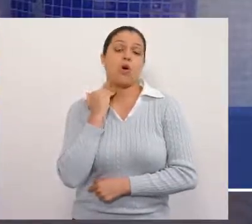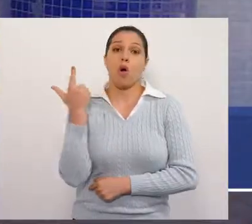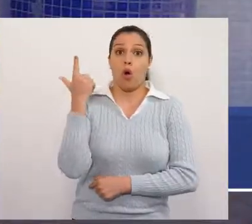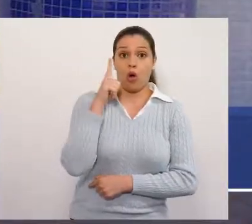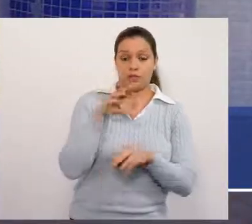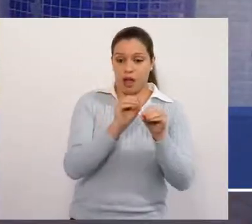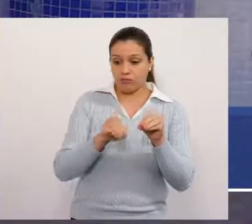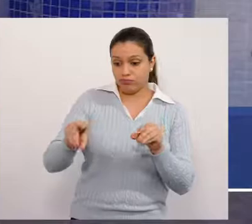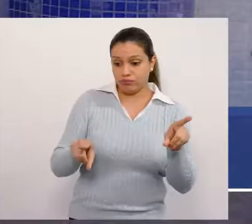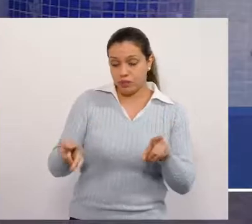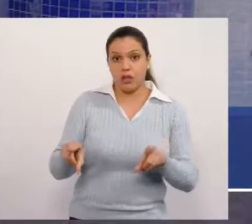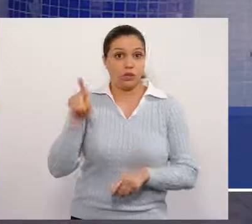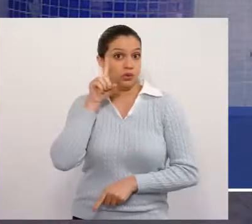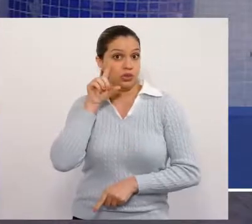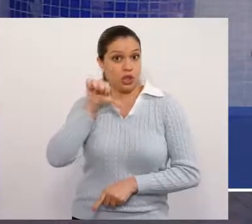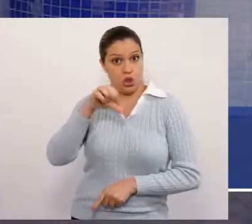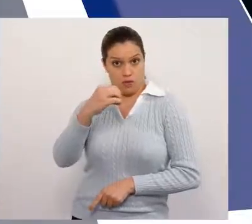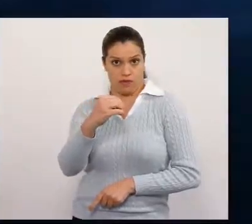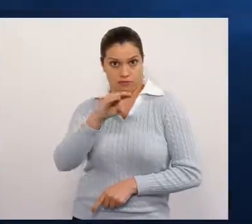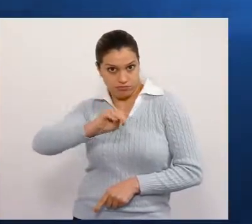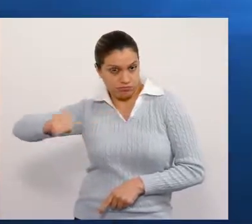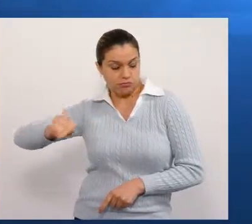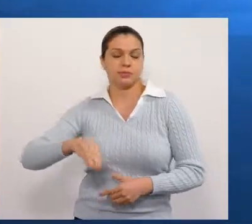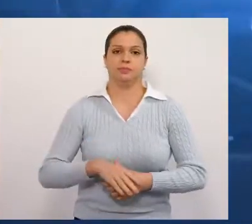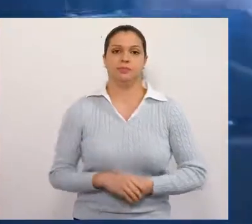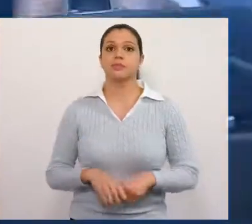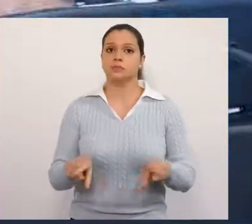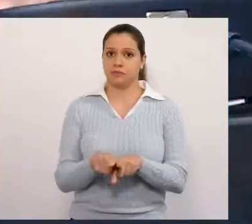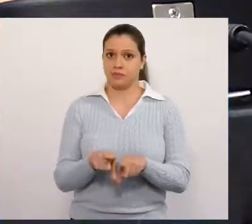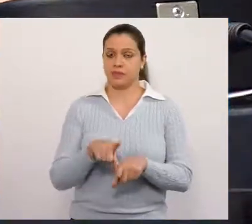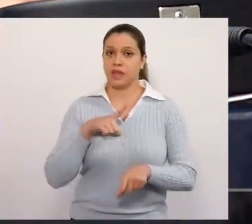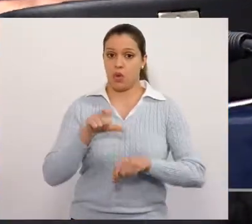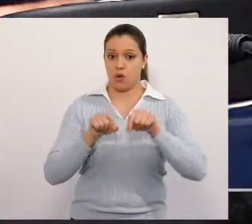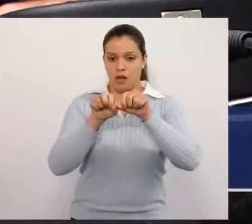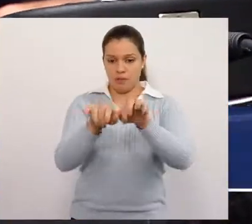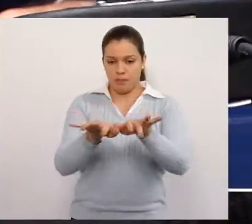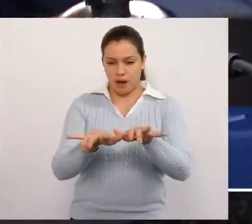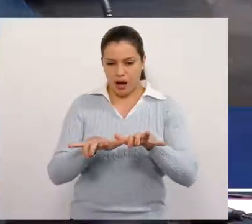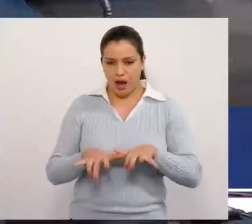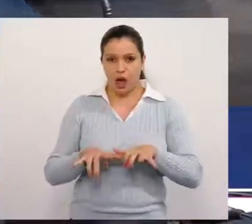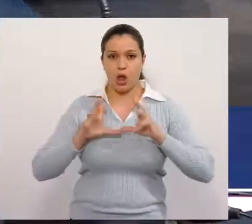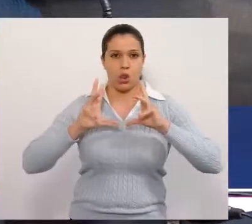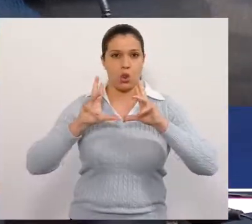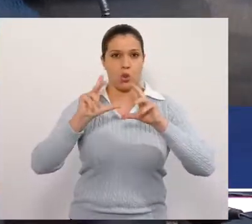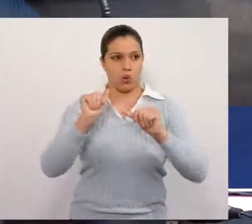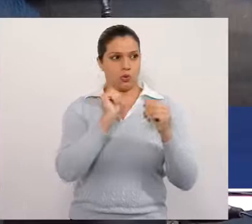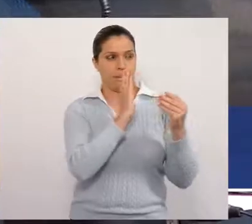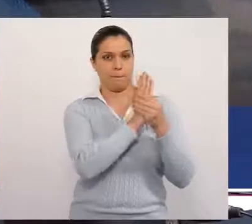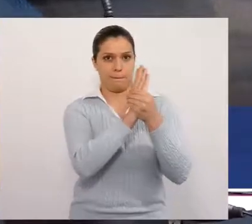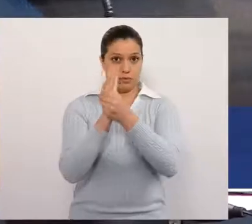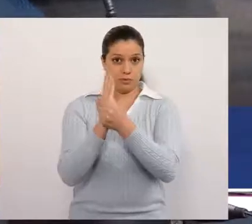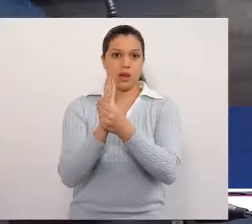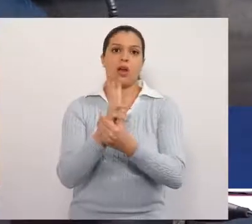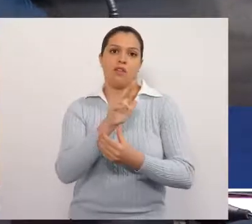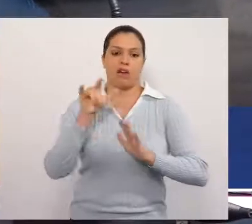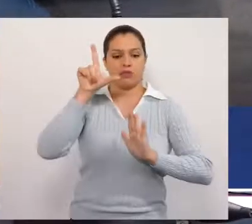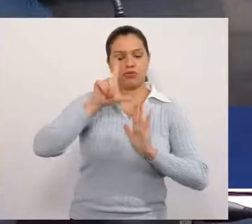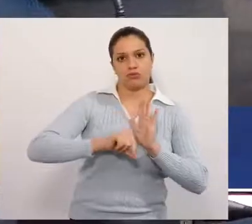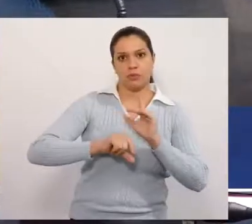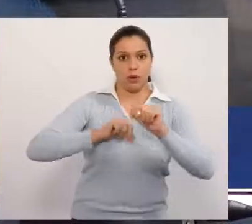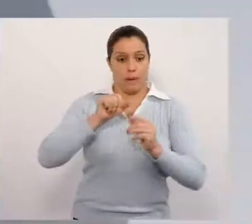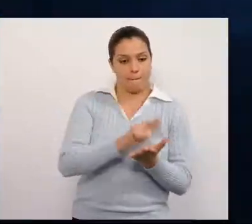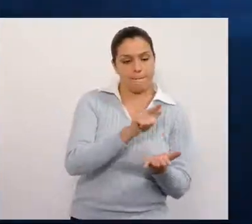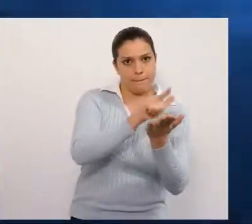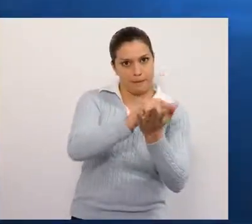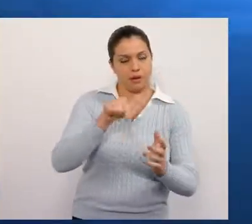ser prorrogados por 90 dias. E ainda, a digitalização de processos que vai reduzir o consumo de papel